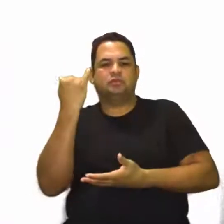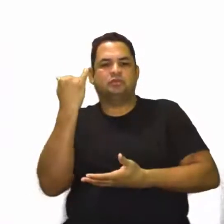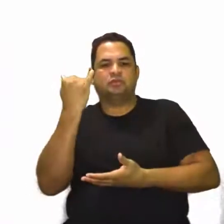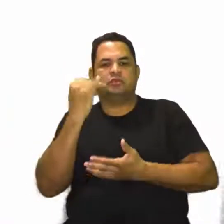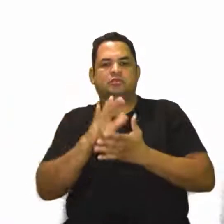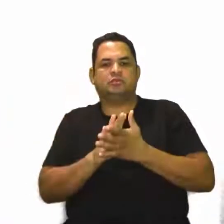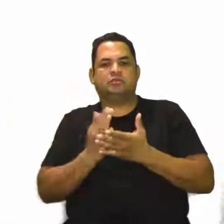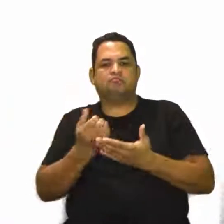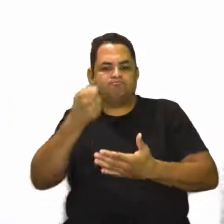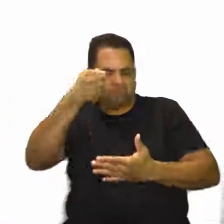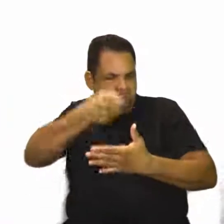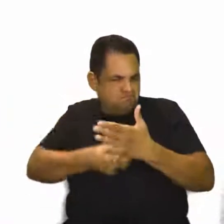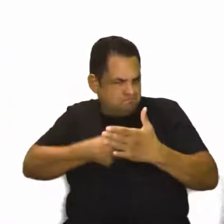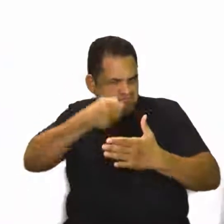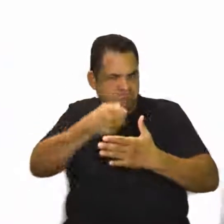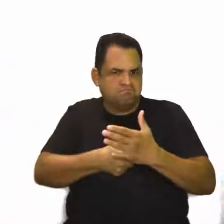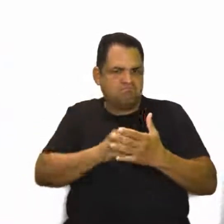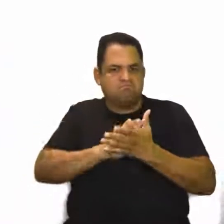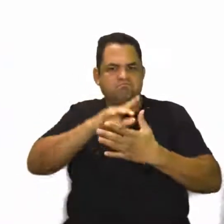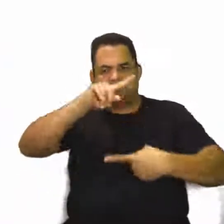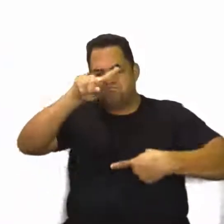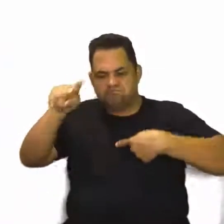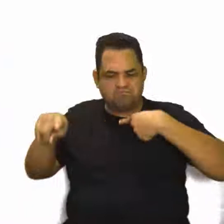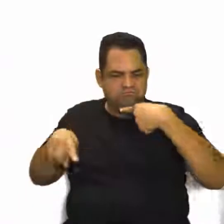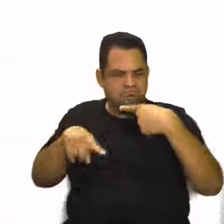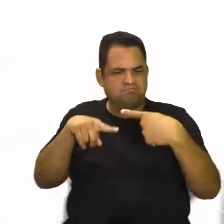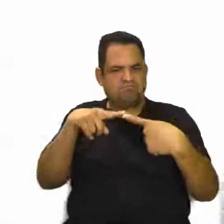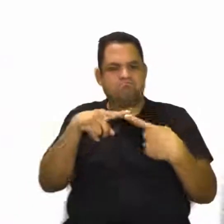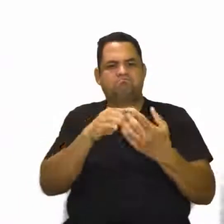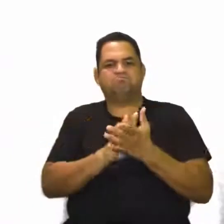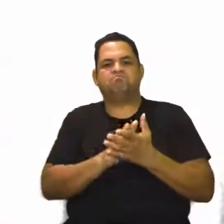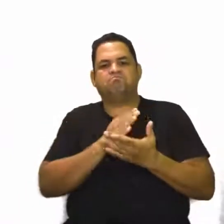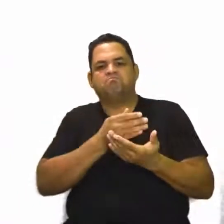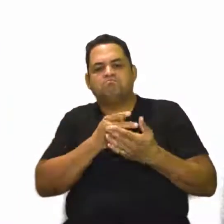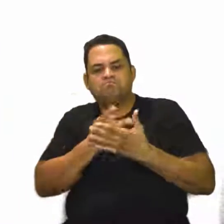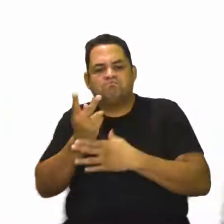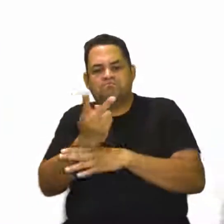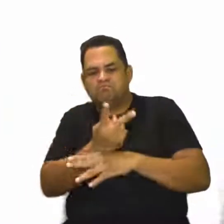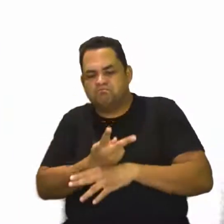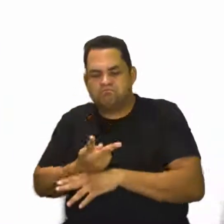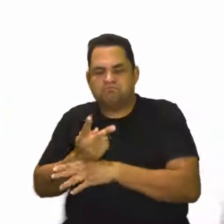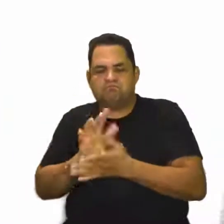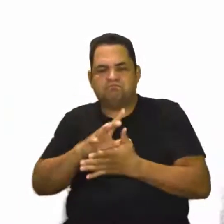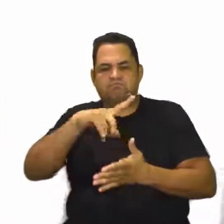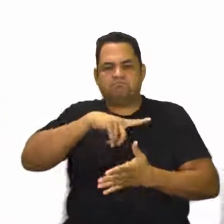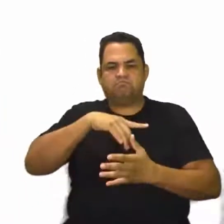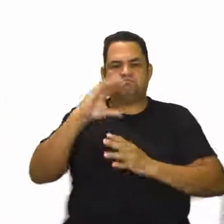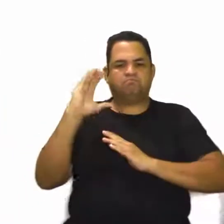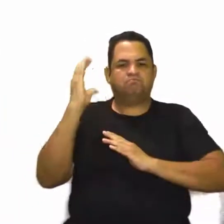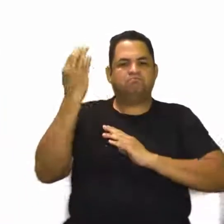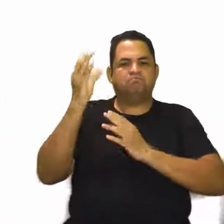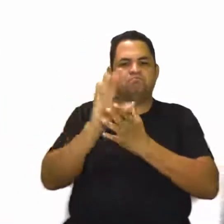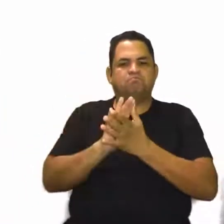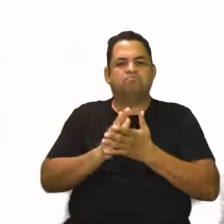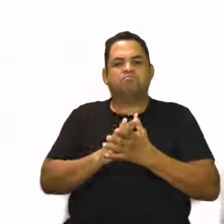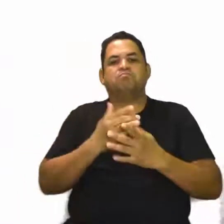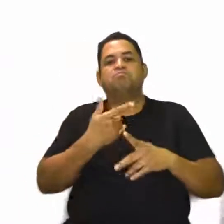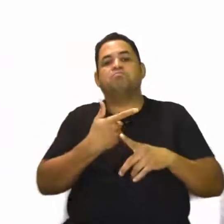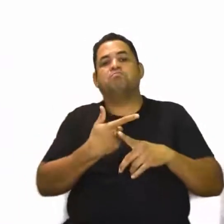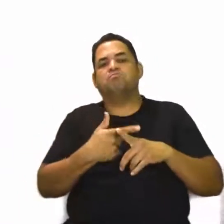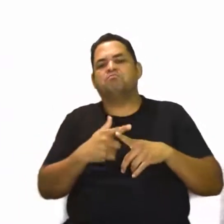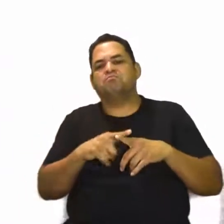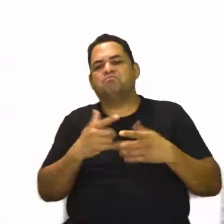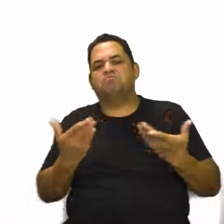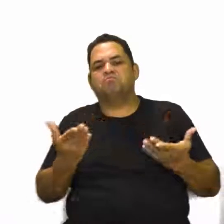você ter determinação, de você buscar os seus próprios objetivos, de você ter aí a capacidade de solução